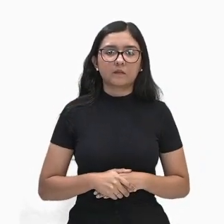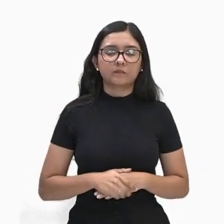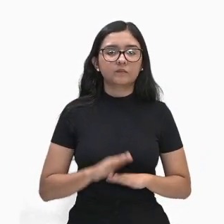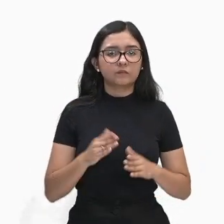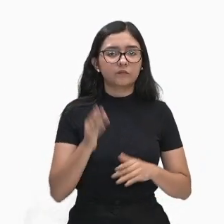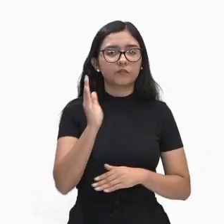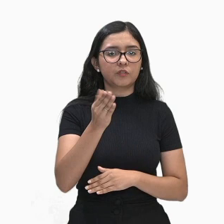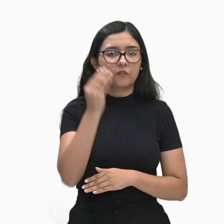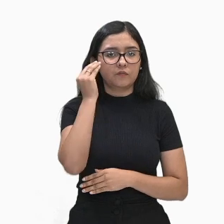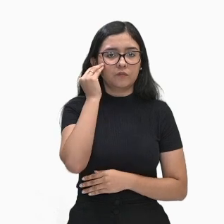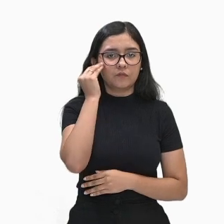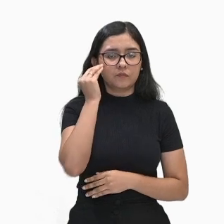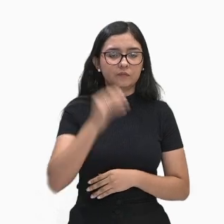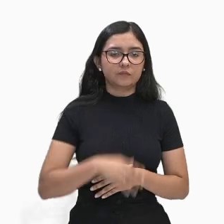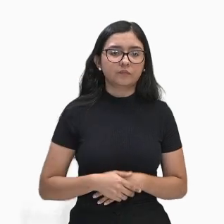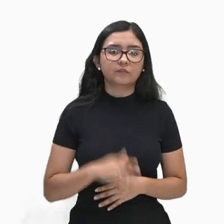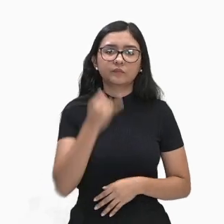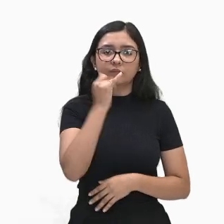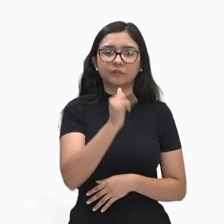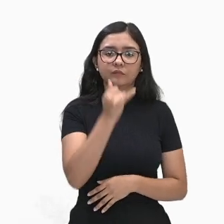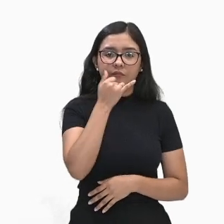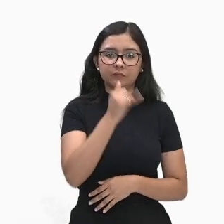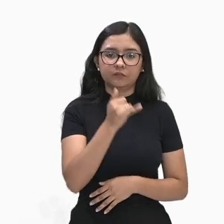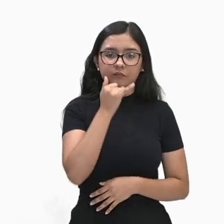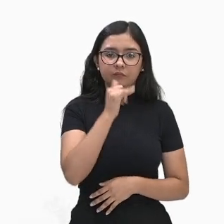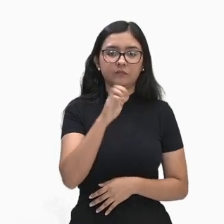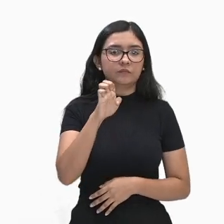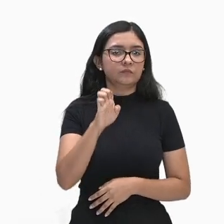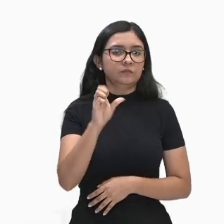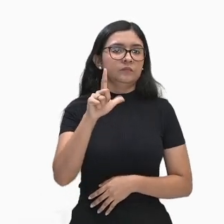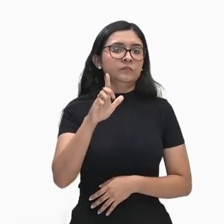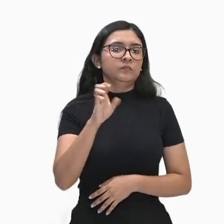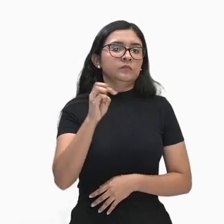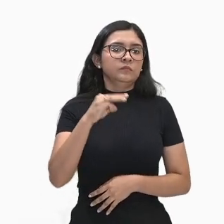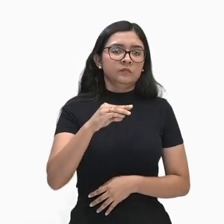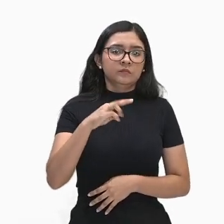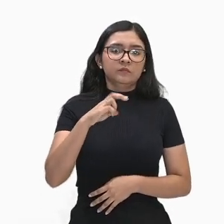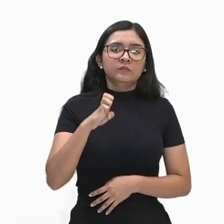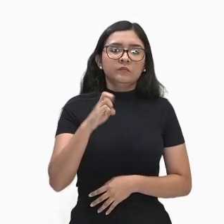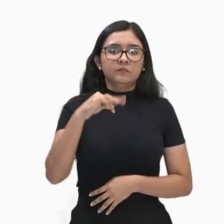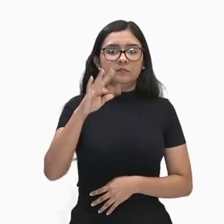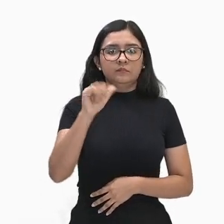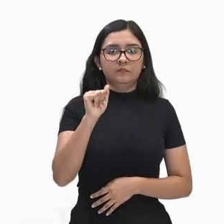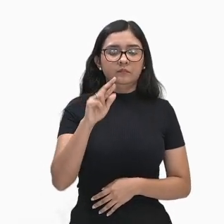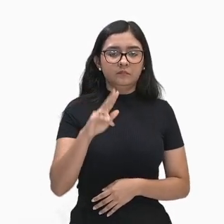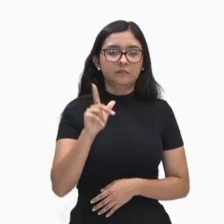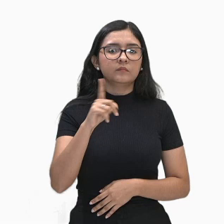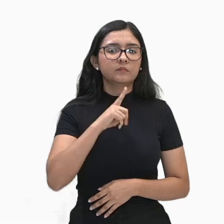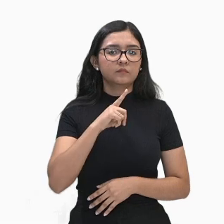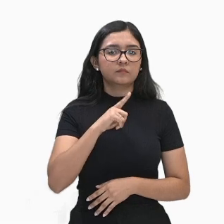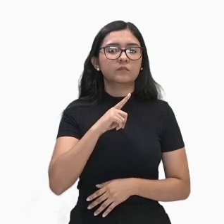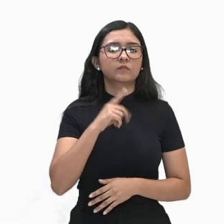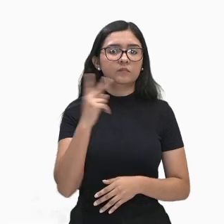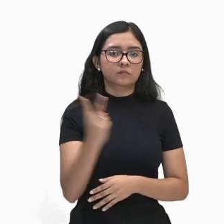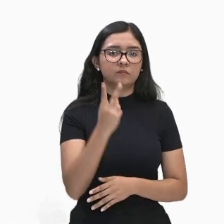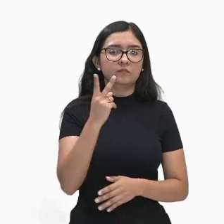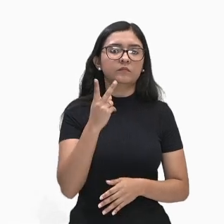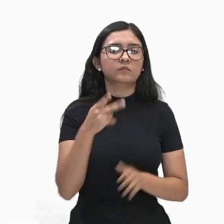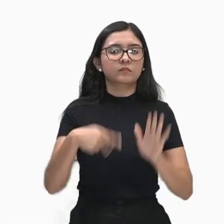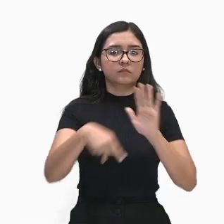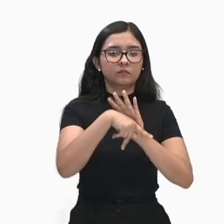ver, é a carga elétrica elementar, que tem um valor fixo de 1,6 vezes